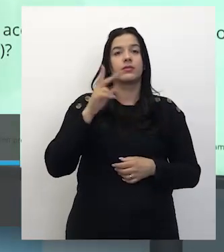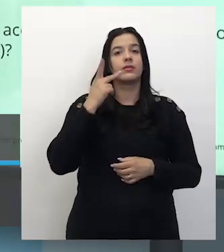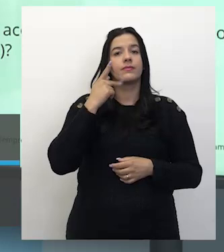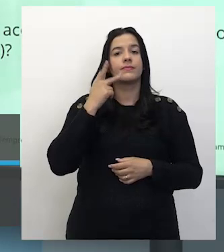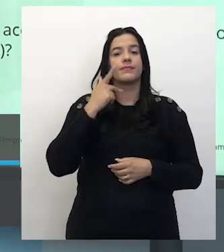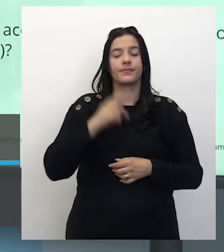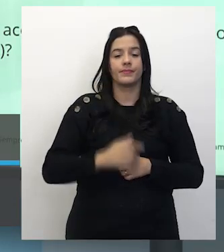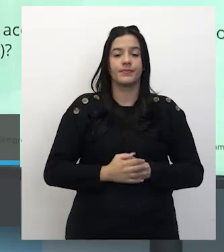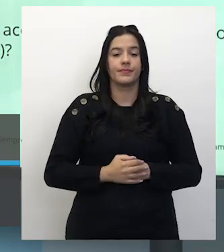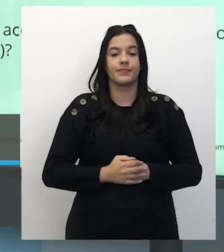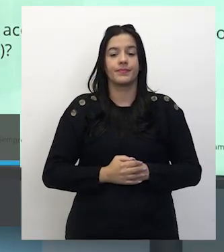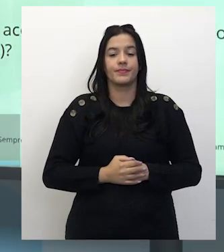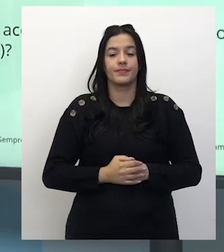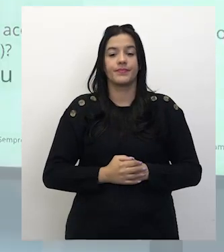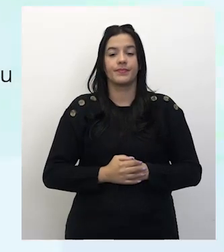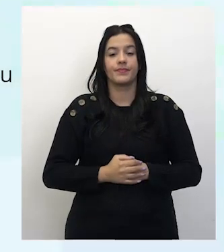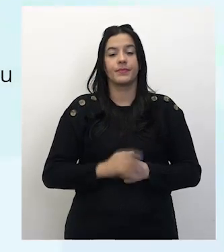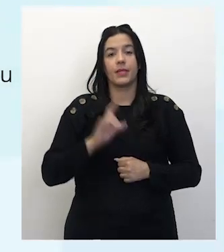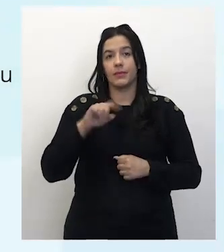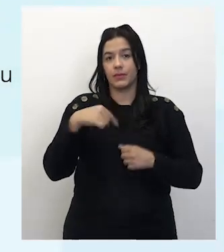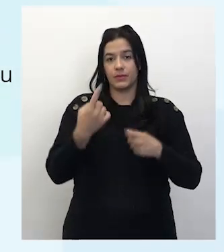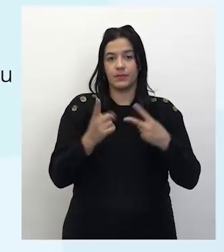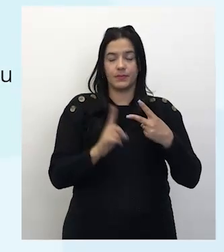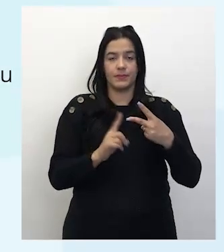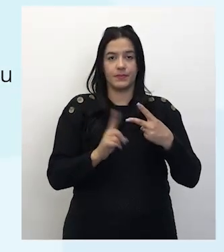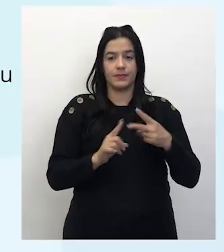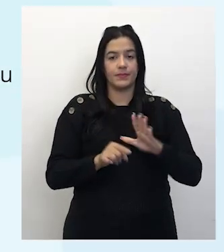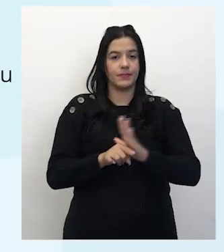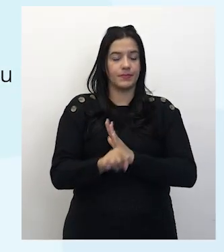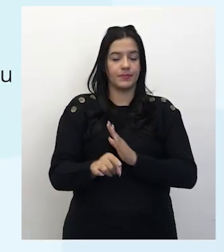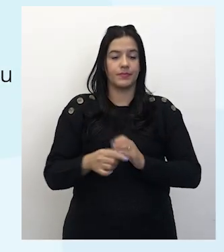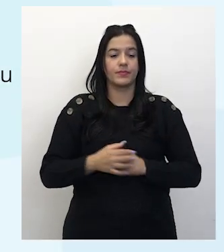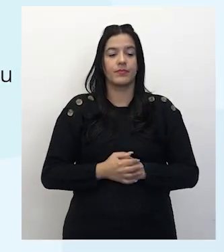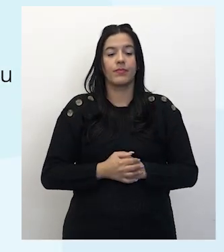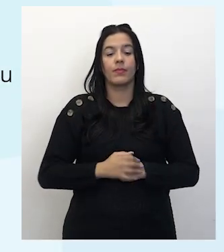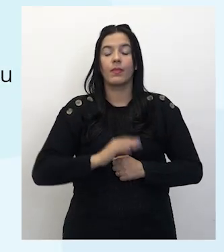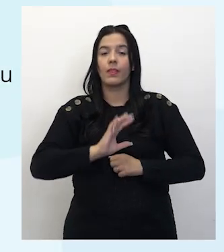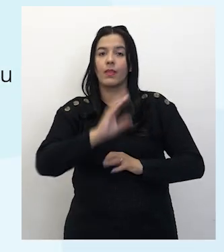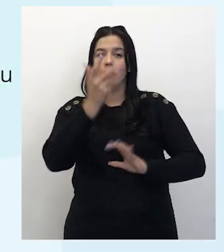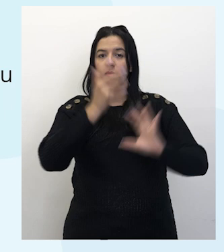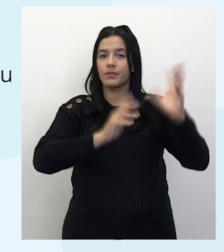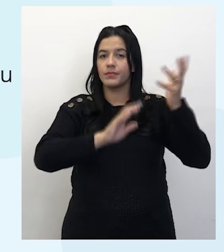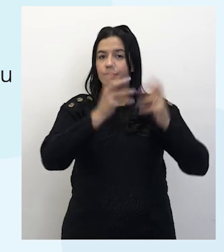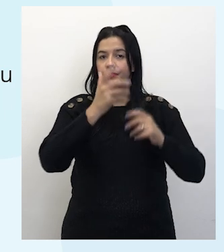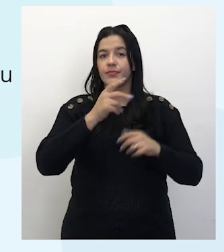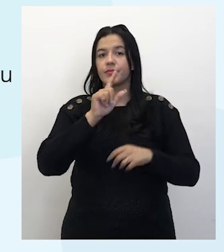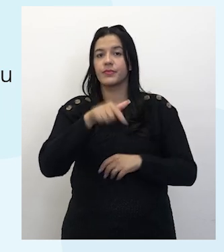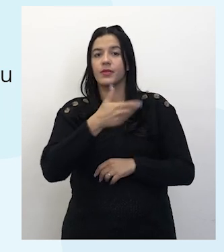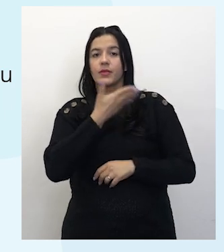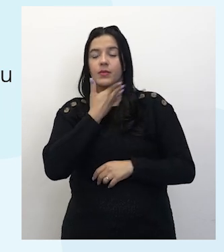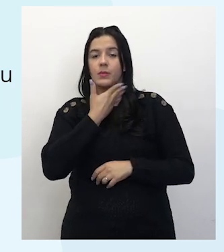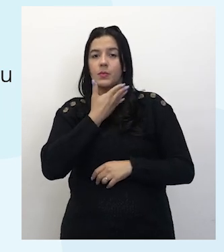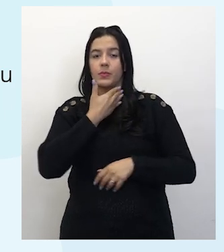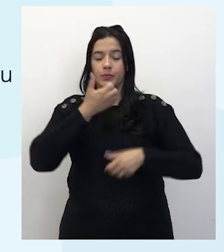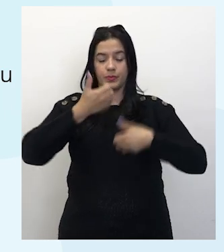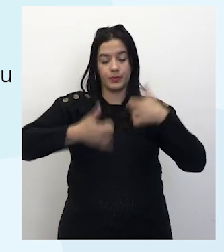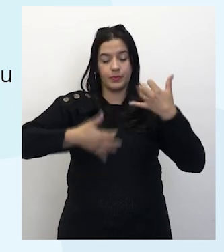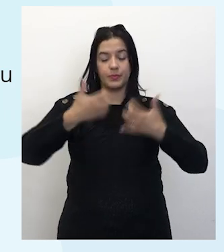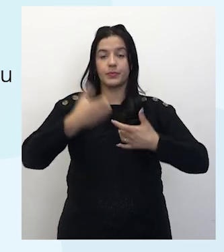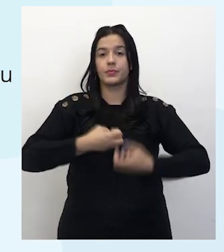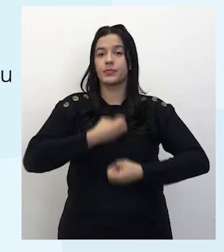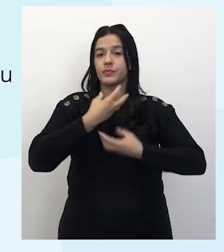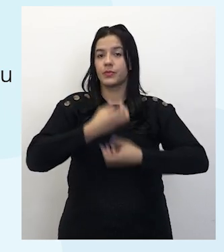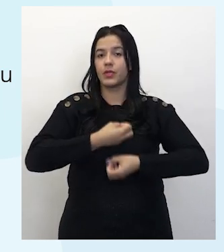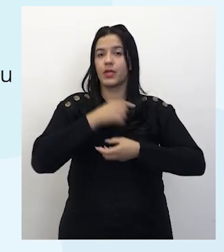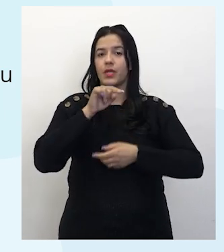perguntas. Depois a próxima. Que acontecimento é abordado pela voz do poema? Aí reforçando